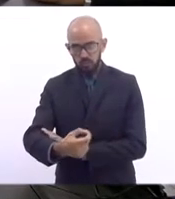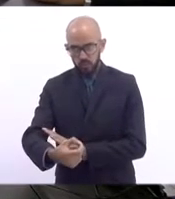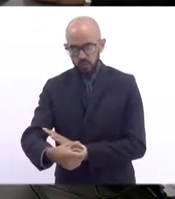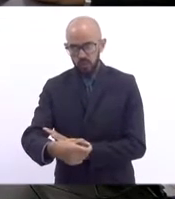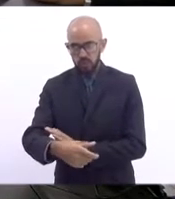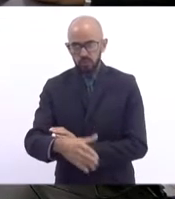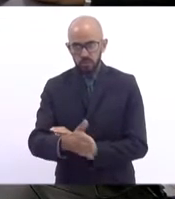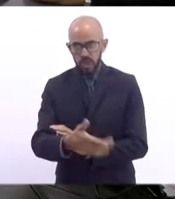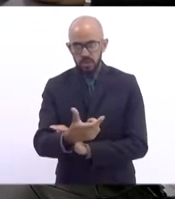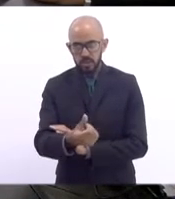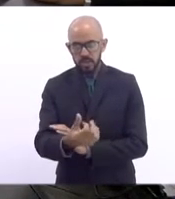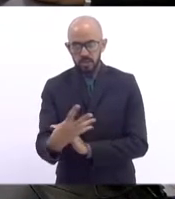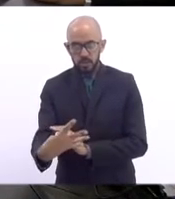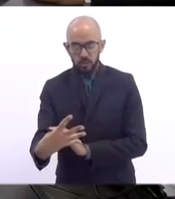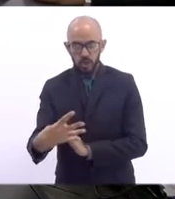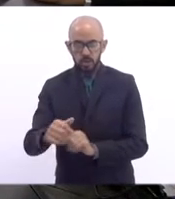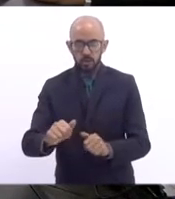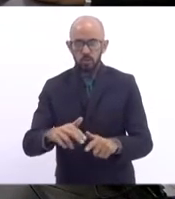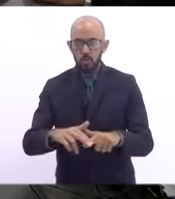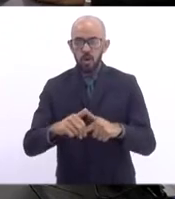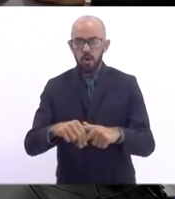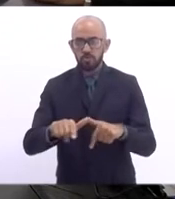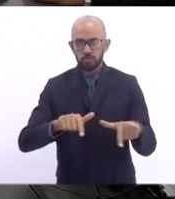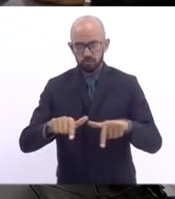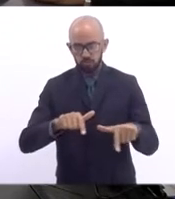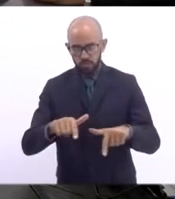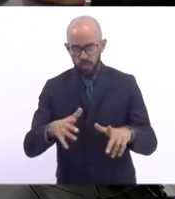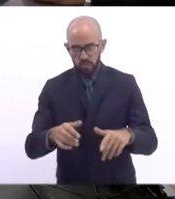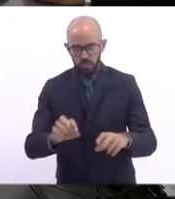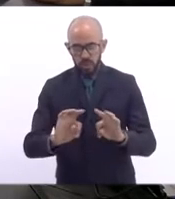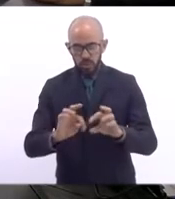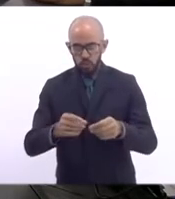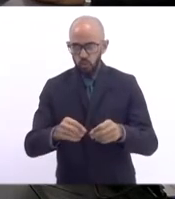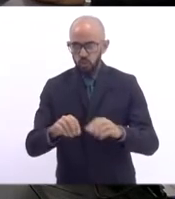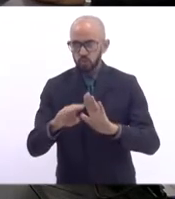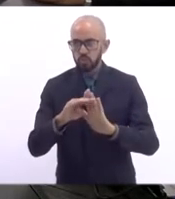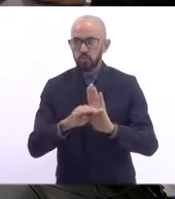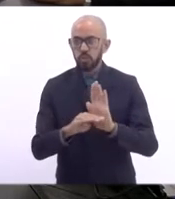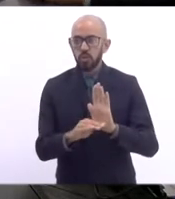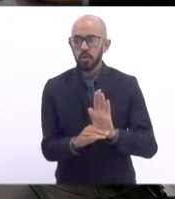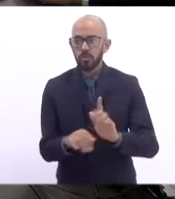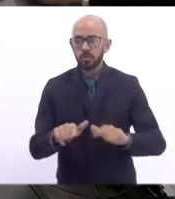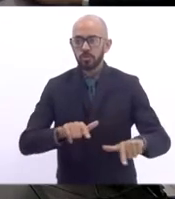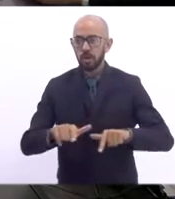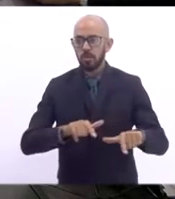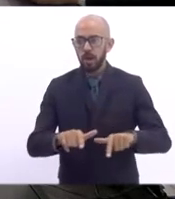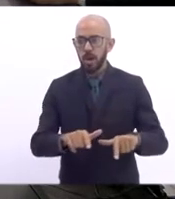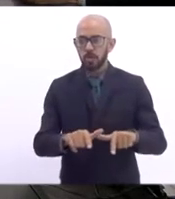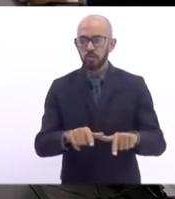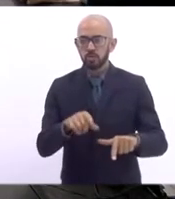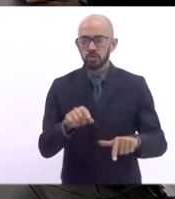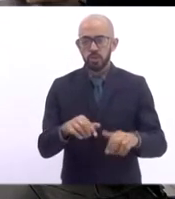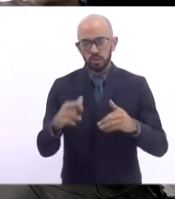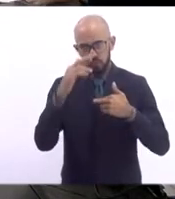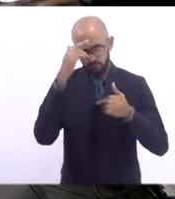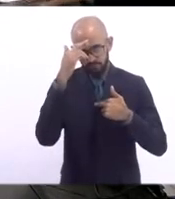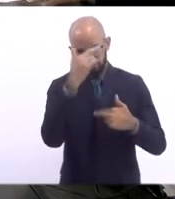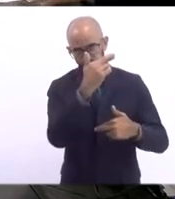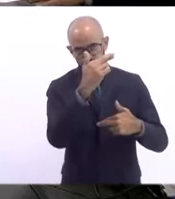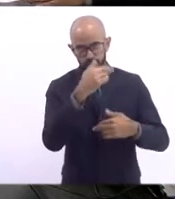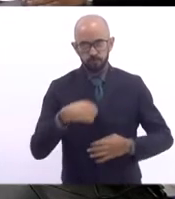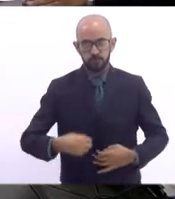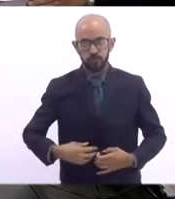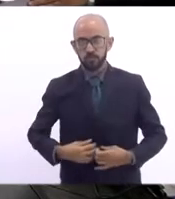programa de trabalho para que todos os programas de trabalho sejam cumpridos